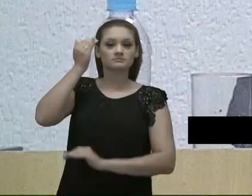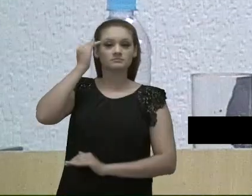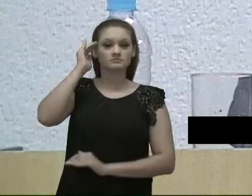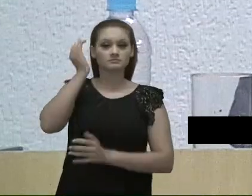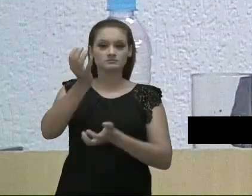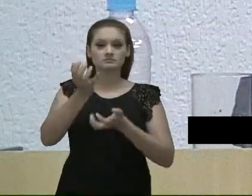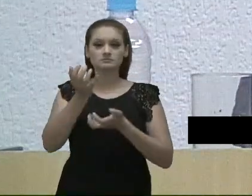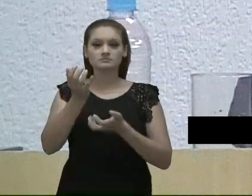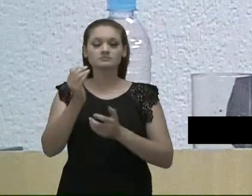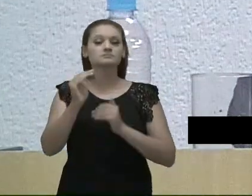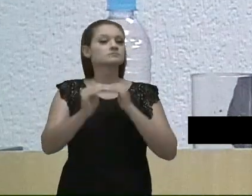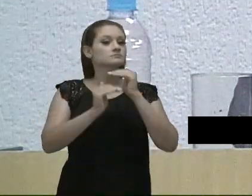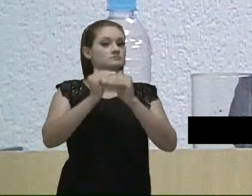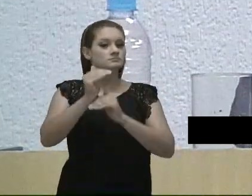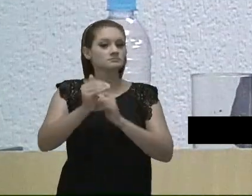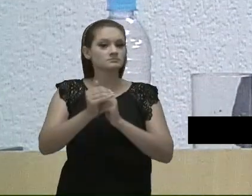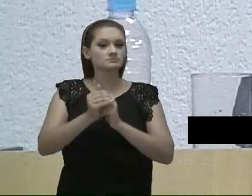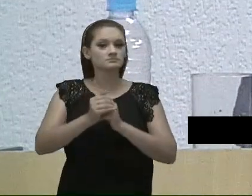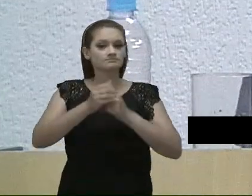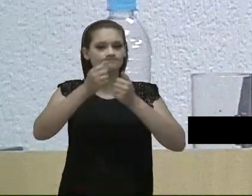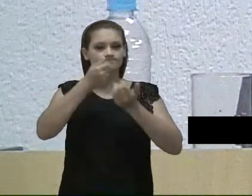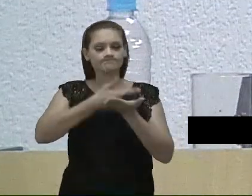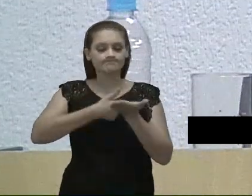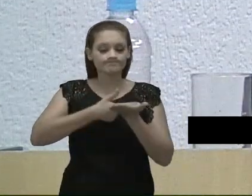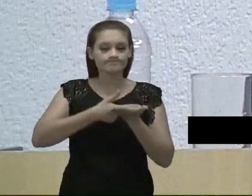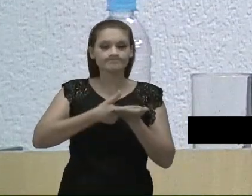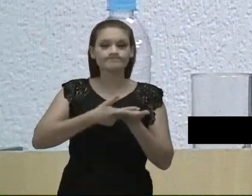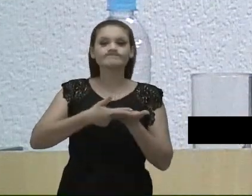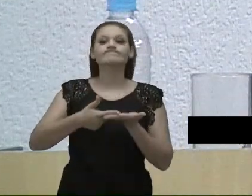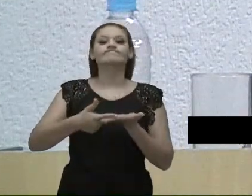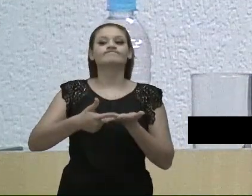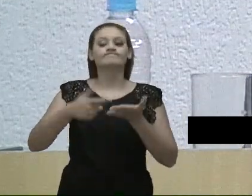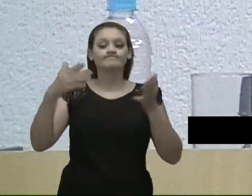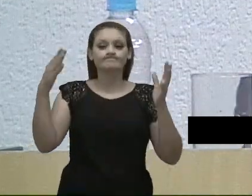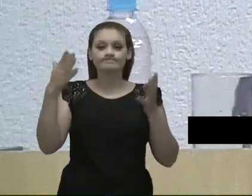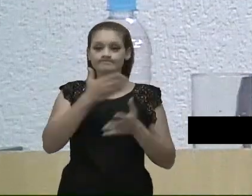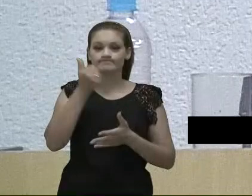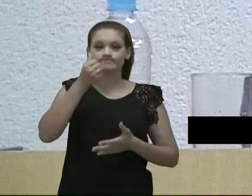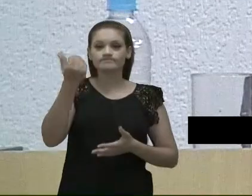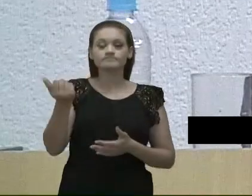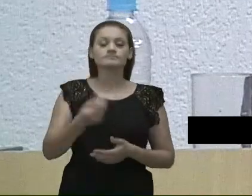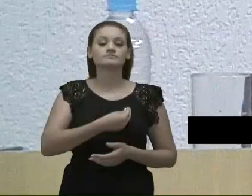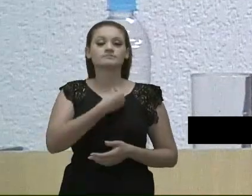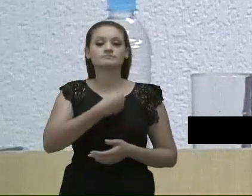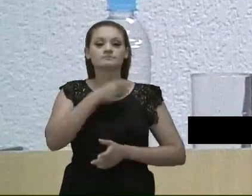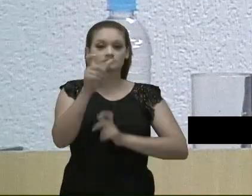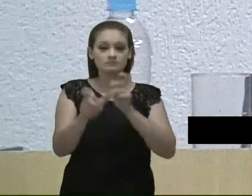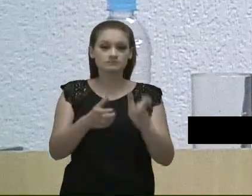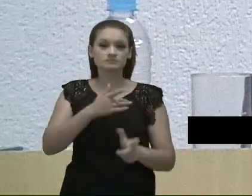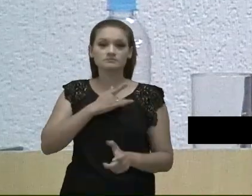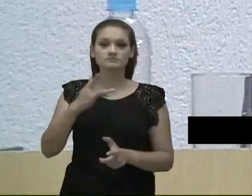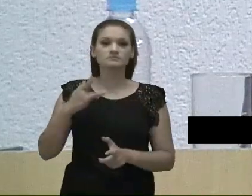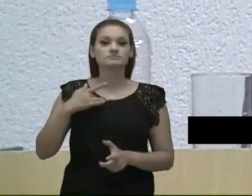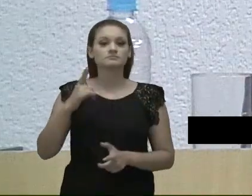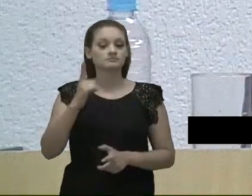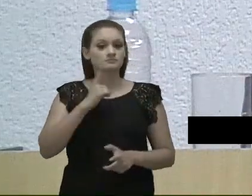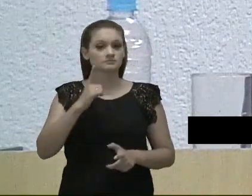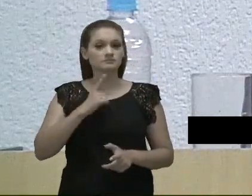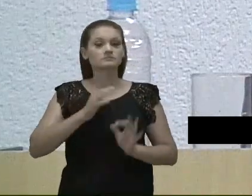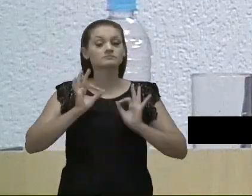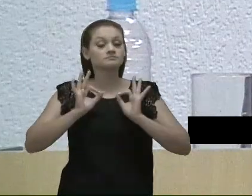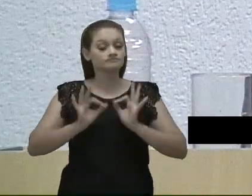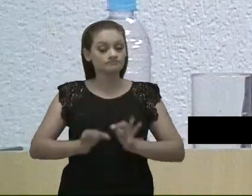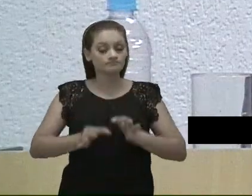queremos ter um processo com uma lisura e chegar e melhorar a vida das pessoas na questão de saúde, nós temos que ser justos